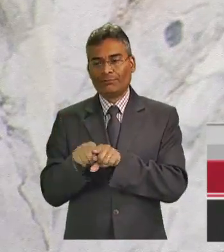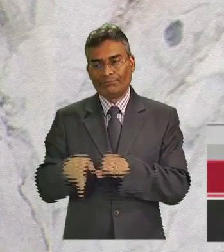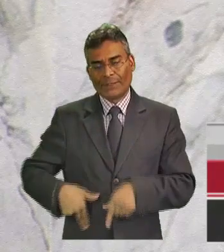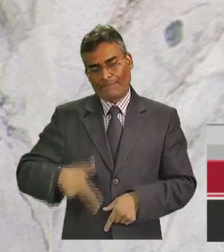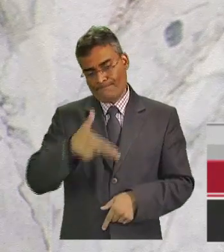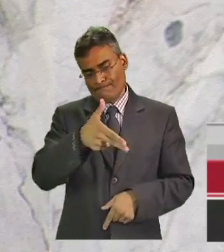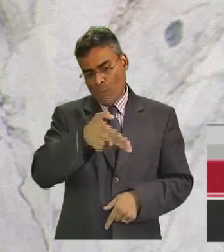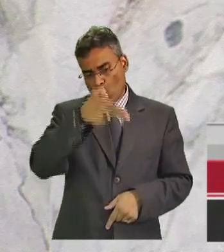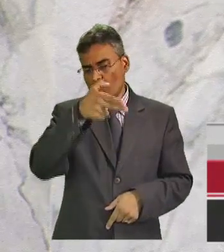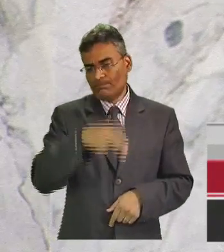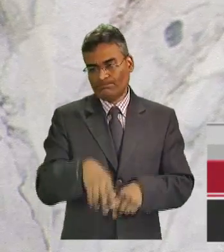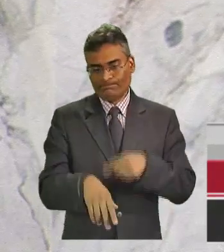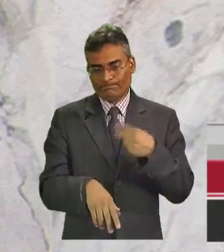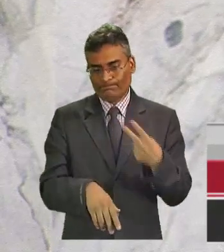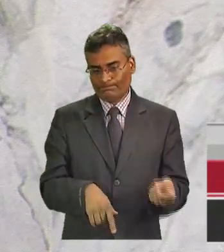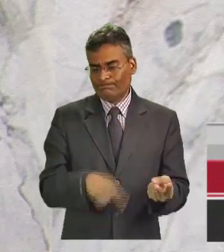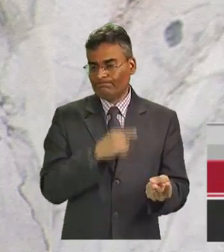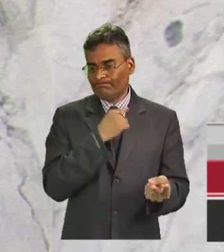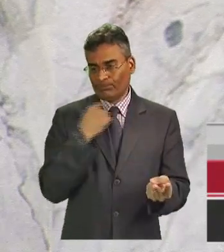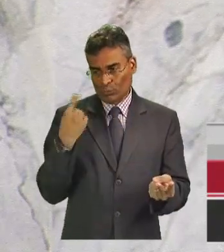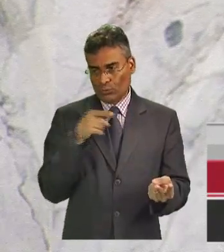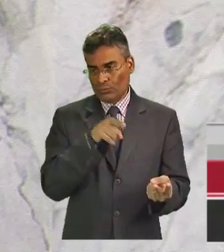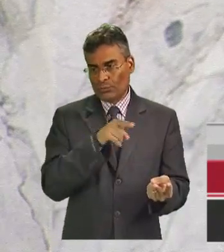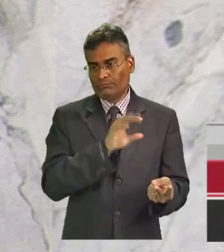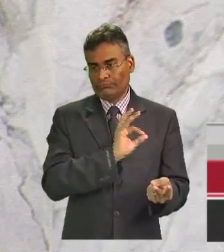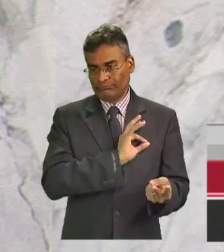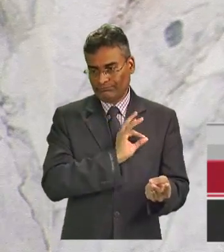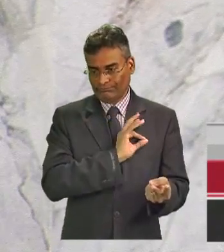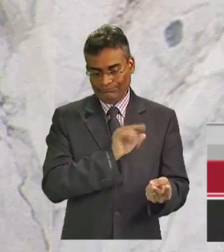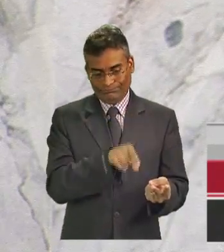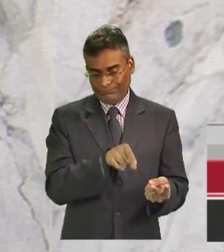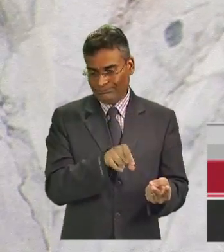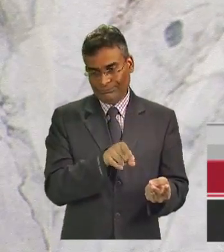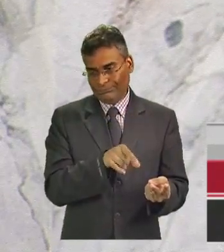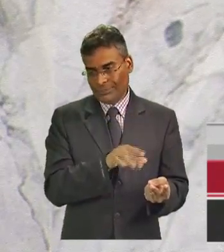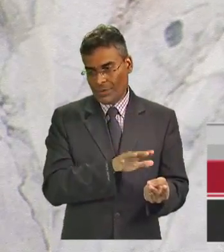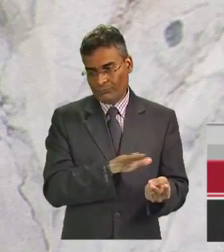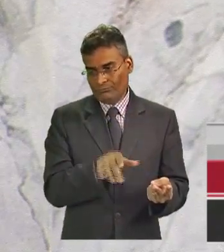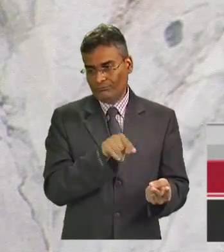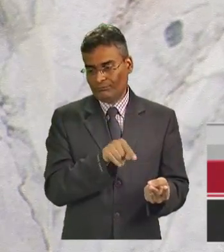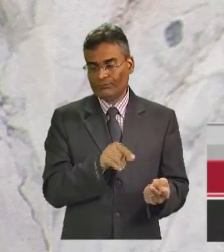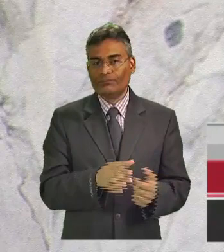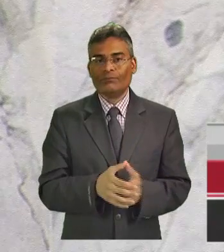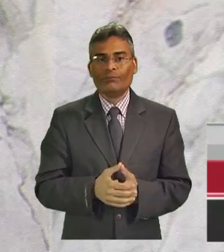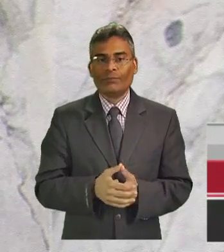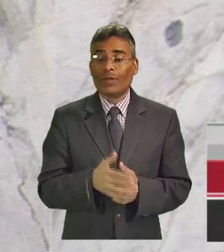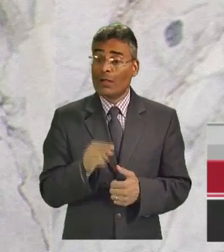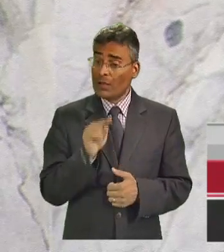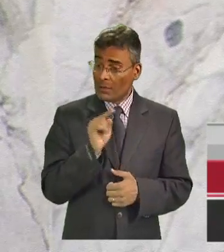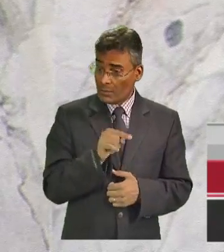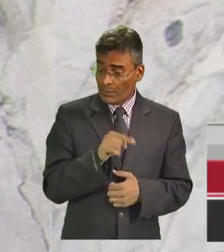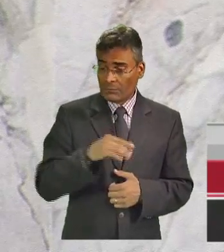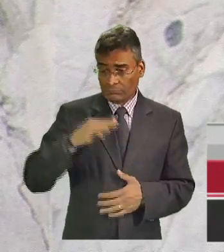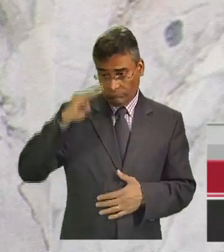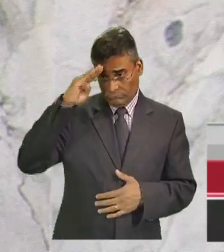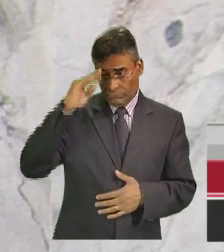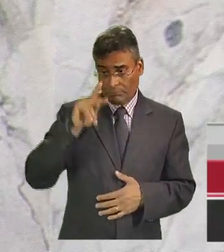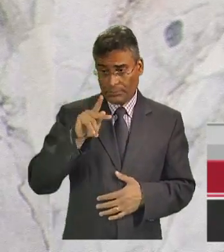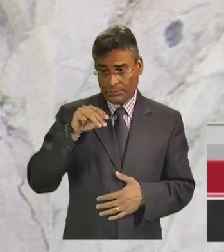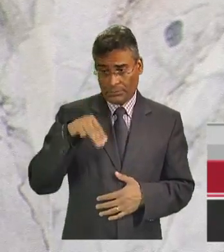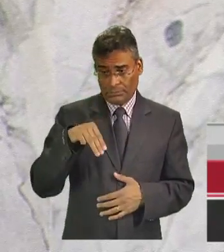o policial militar, que morreu no local vítima desses disparos. É o soldado PM